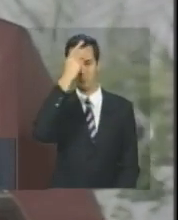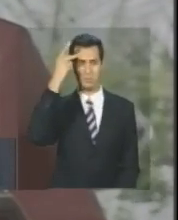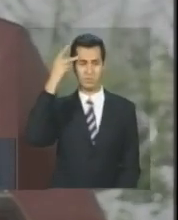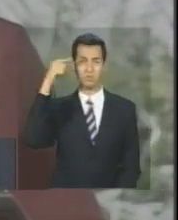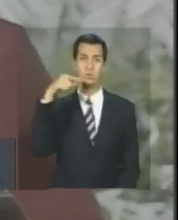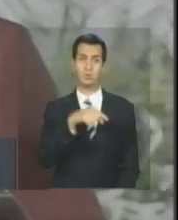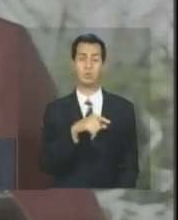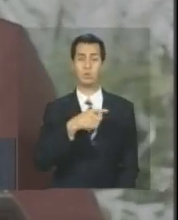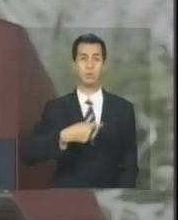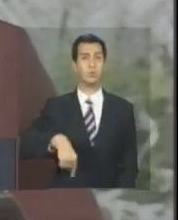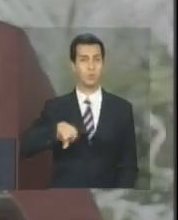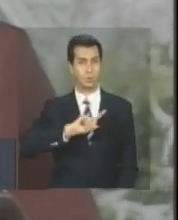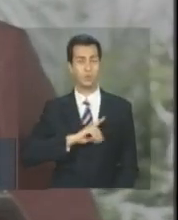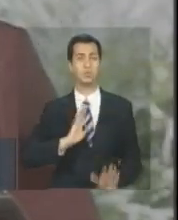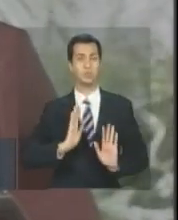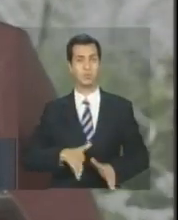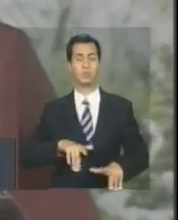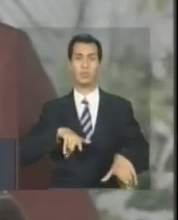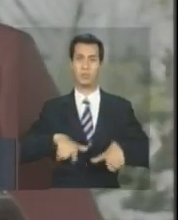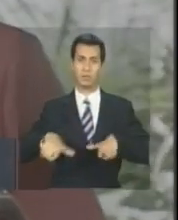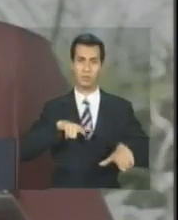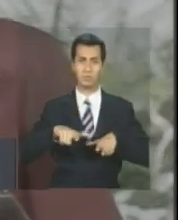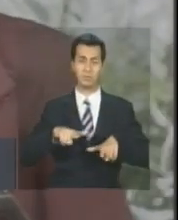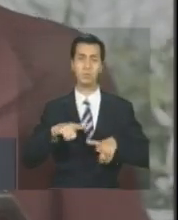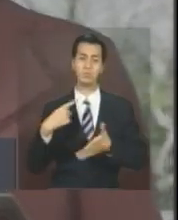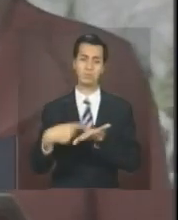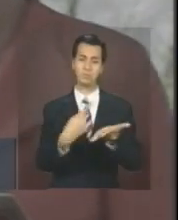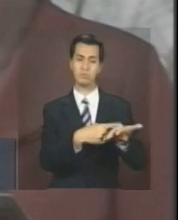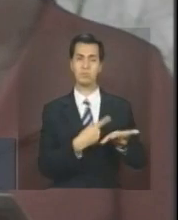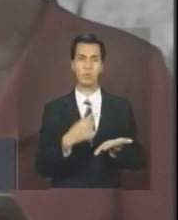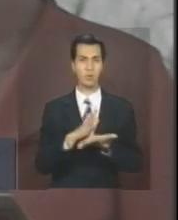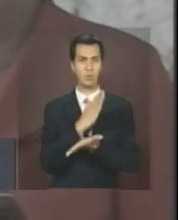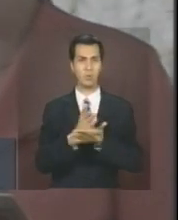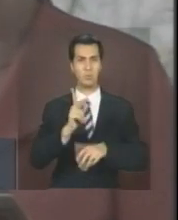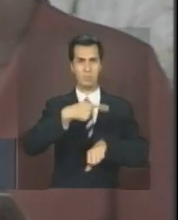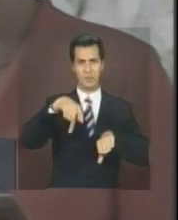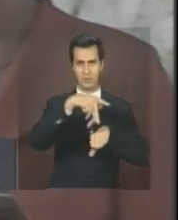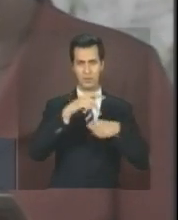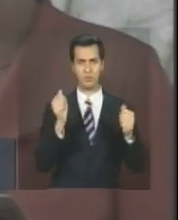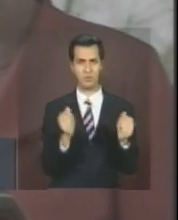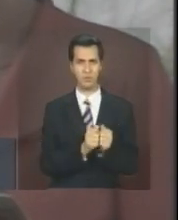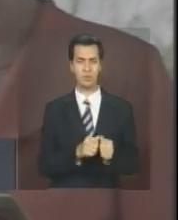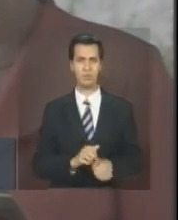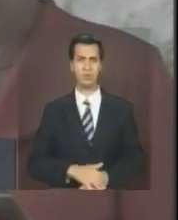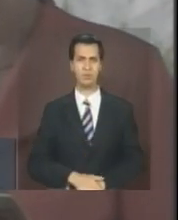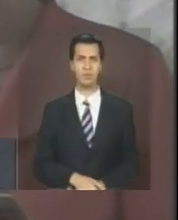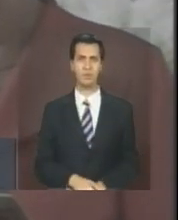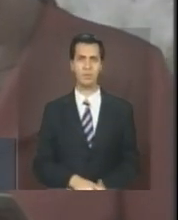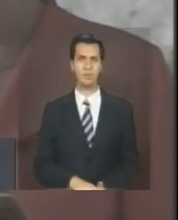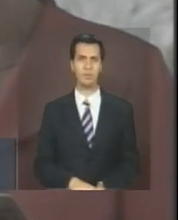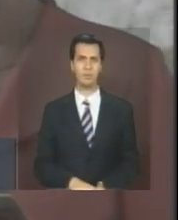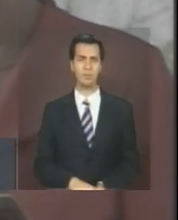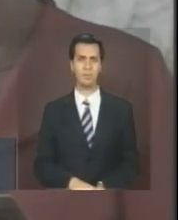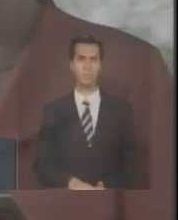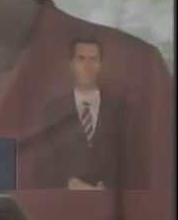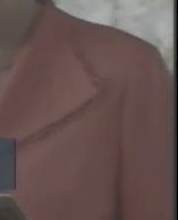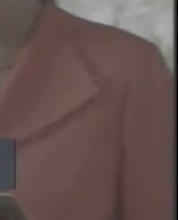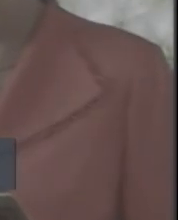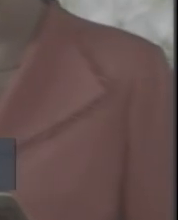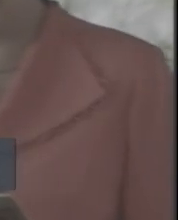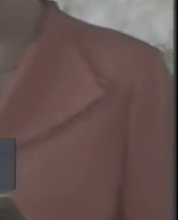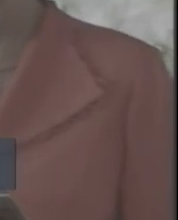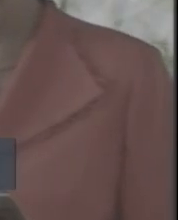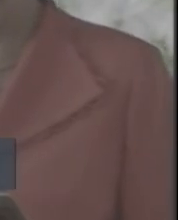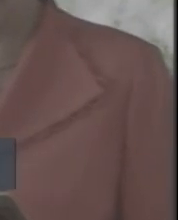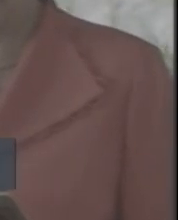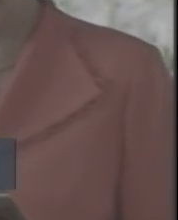o que nós temos feito em coordenação com países vizinhos. Premièrement, garantir l'accès à notre pays dans des conditions